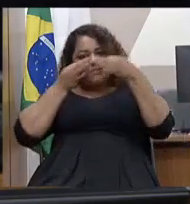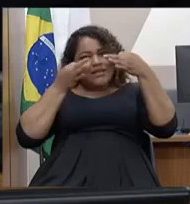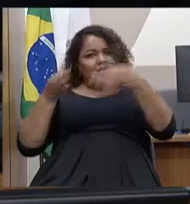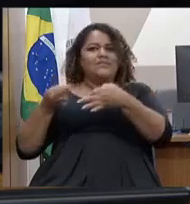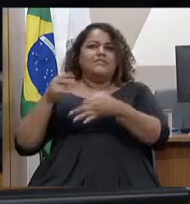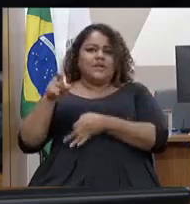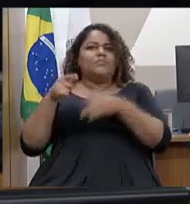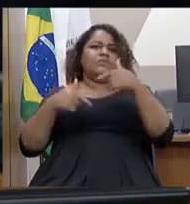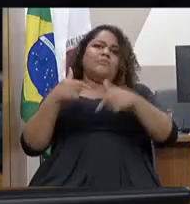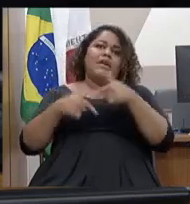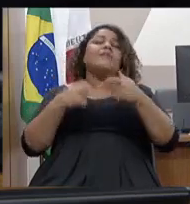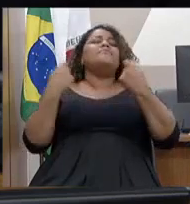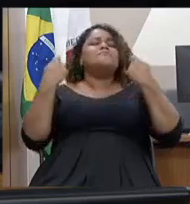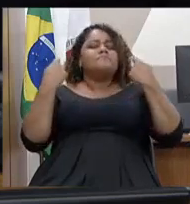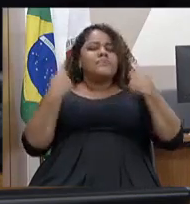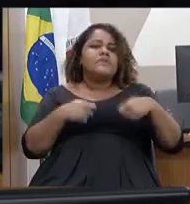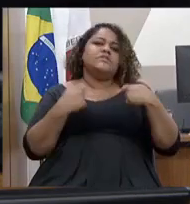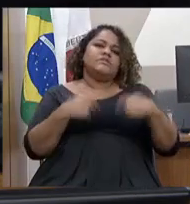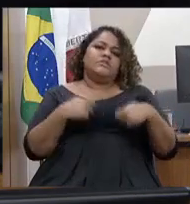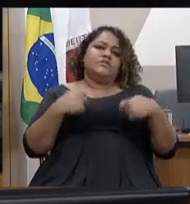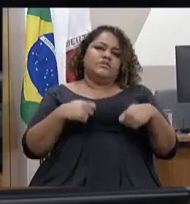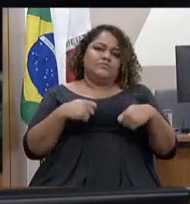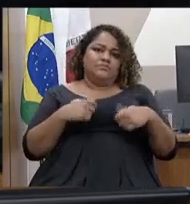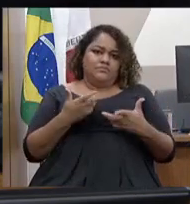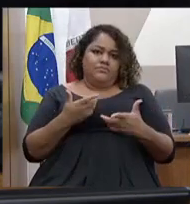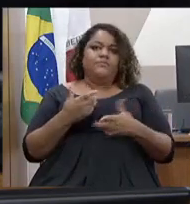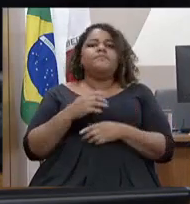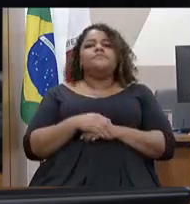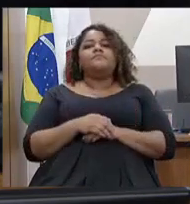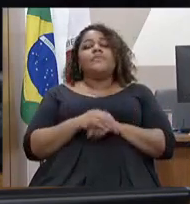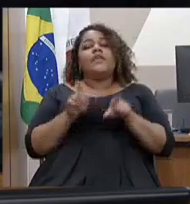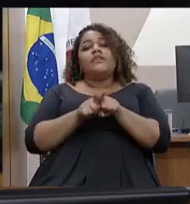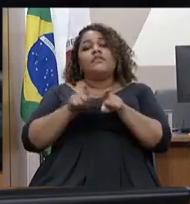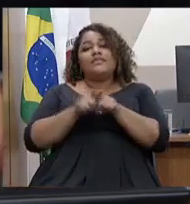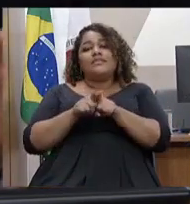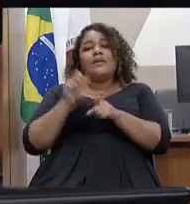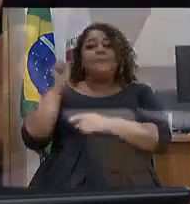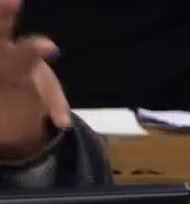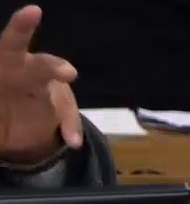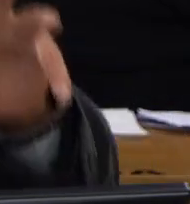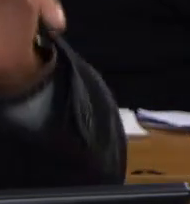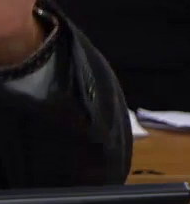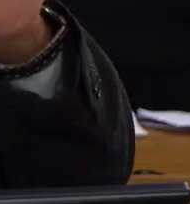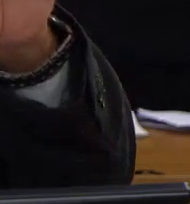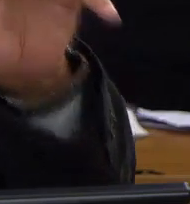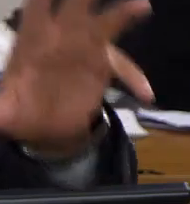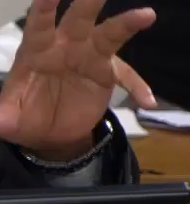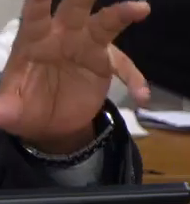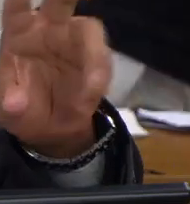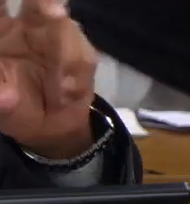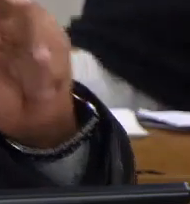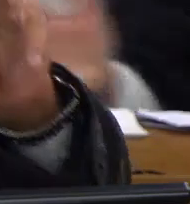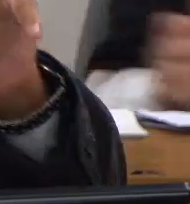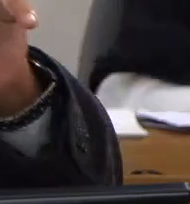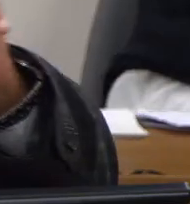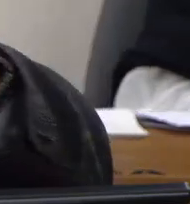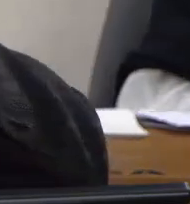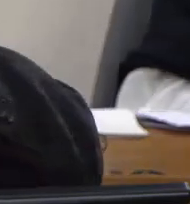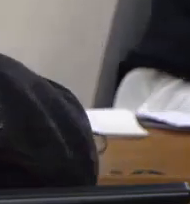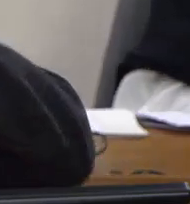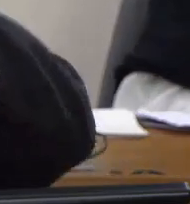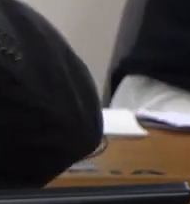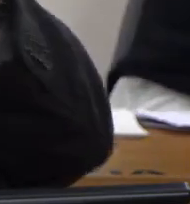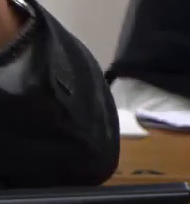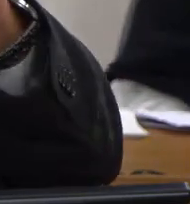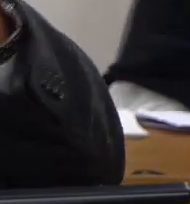como está tendo trabalhar a questão da Previdência Social já disse que eu procurei a Previdência em Minas e nós estamos discutindo